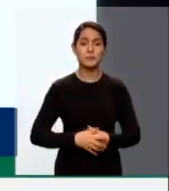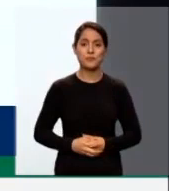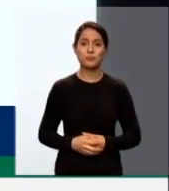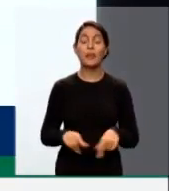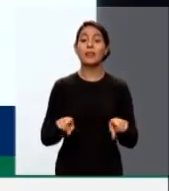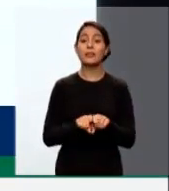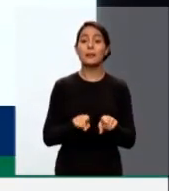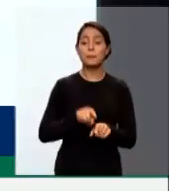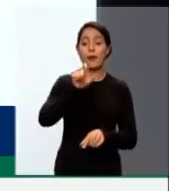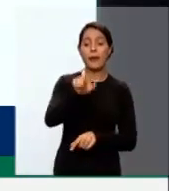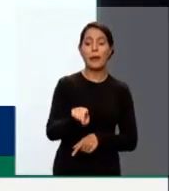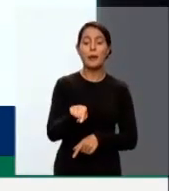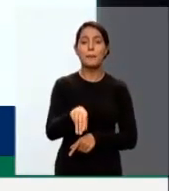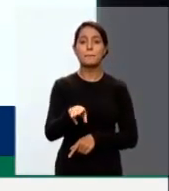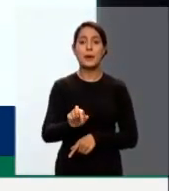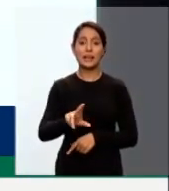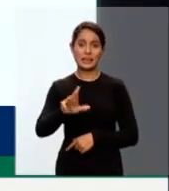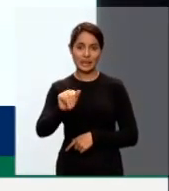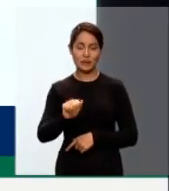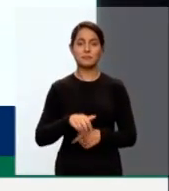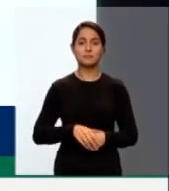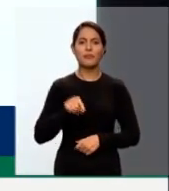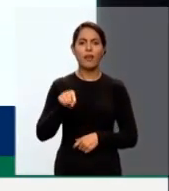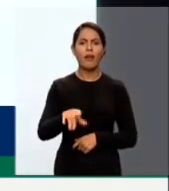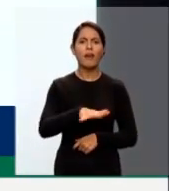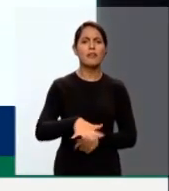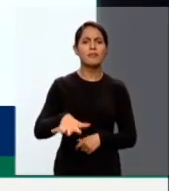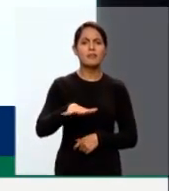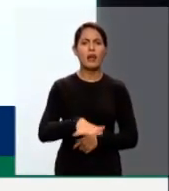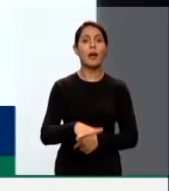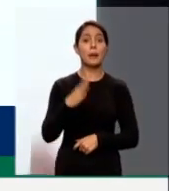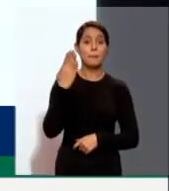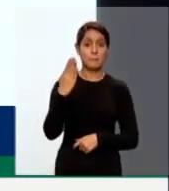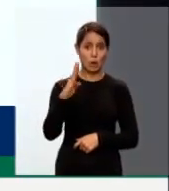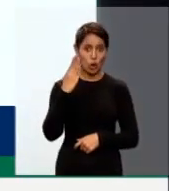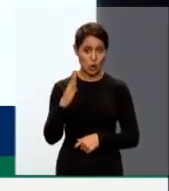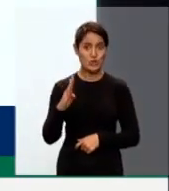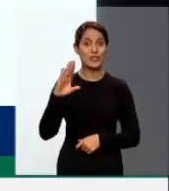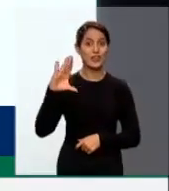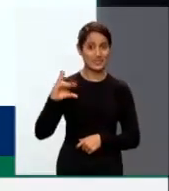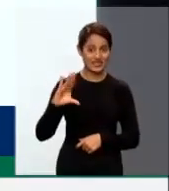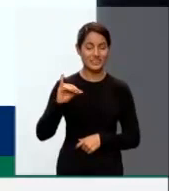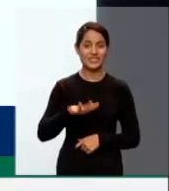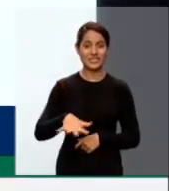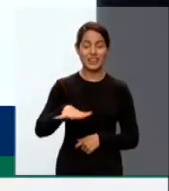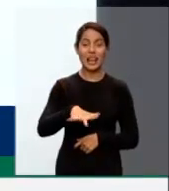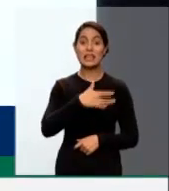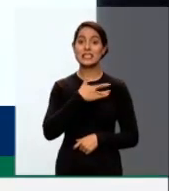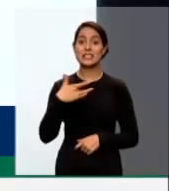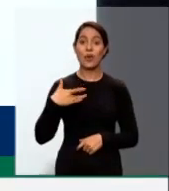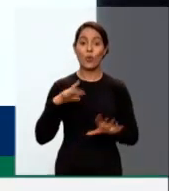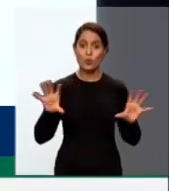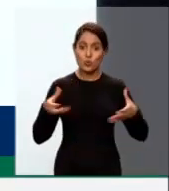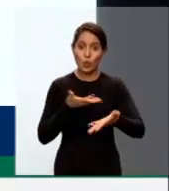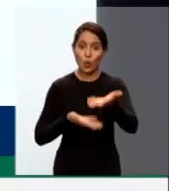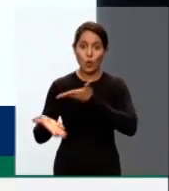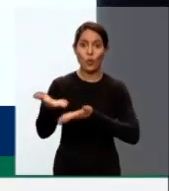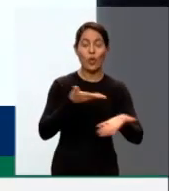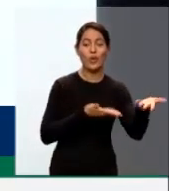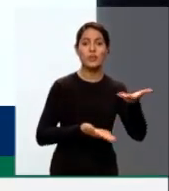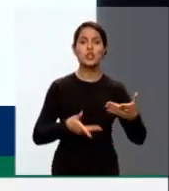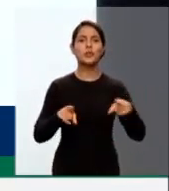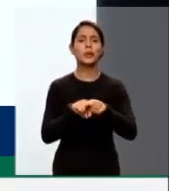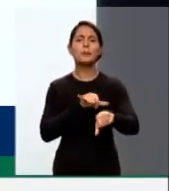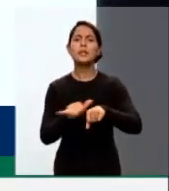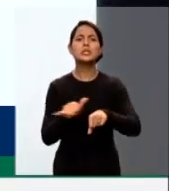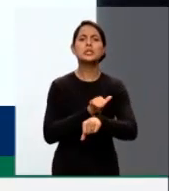Conceição Silva, que é licenciada em Ciências Biológicas, especialista em saúde coletiva, com ênfase na estratégia